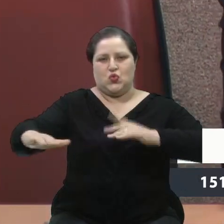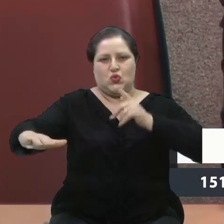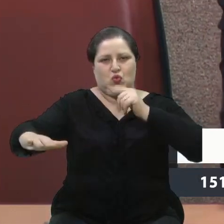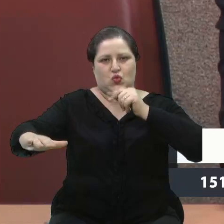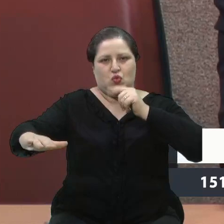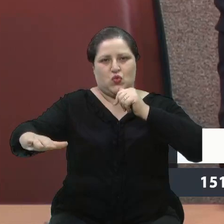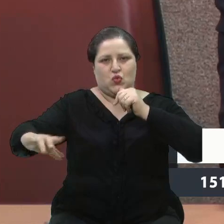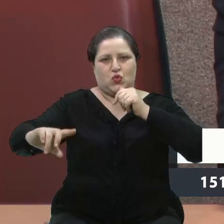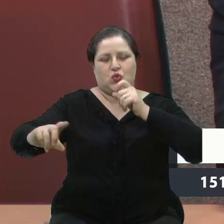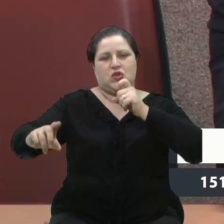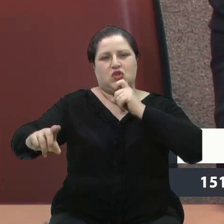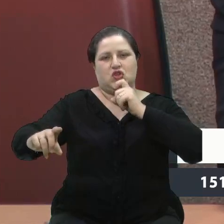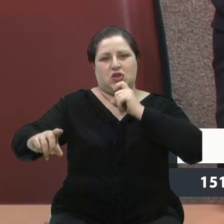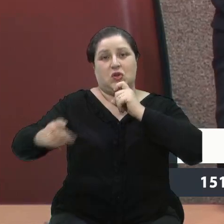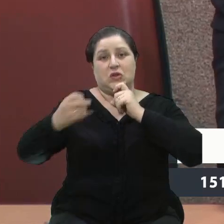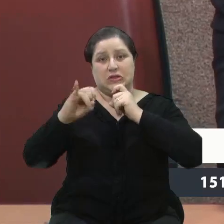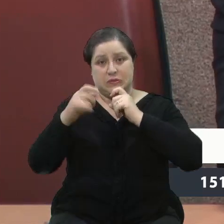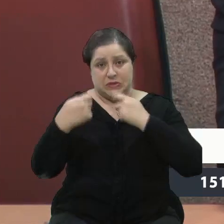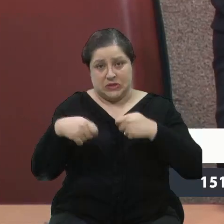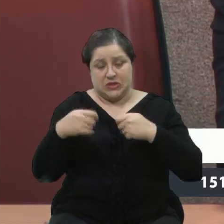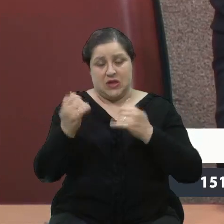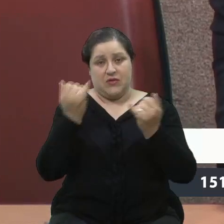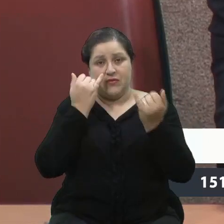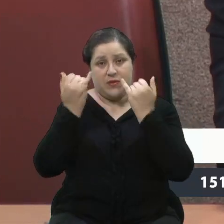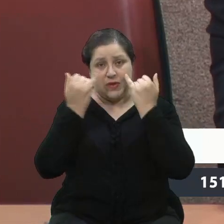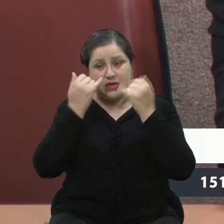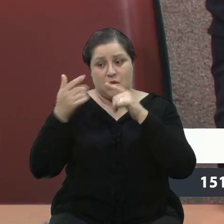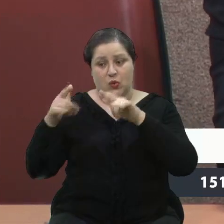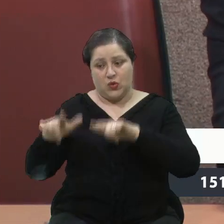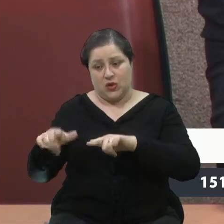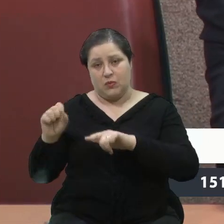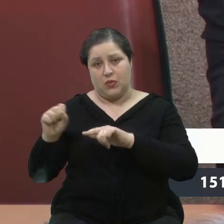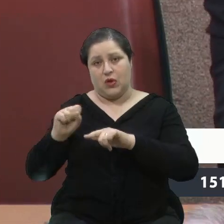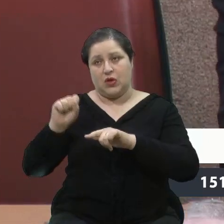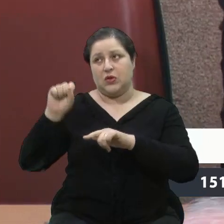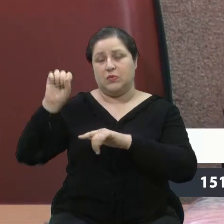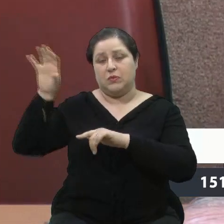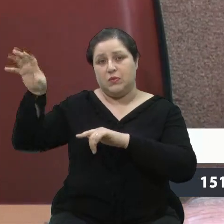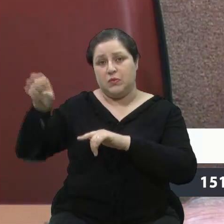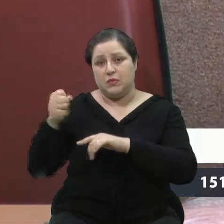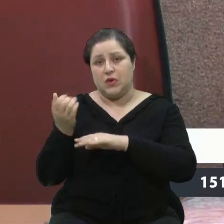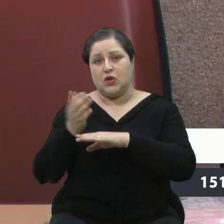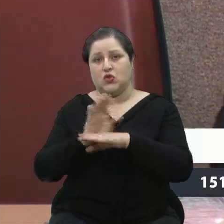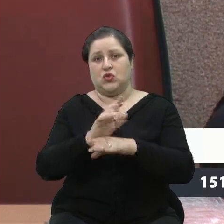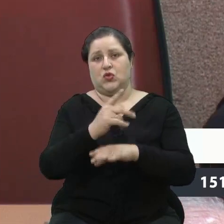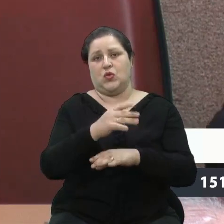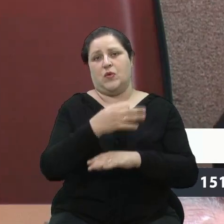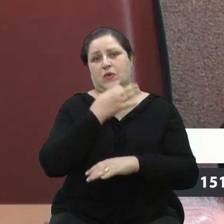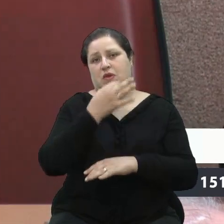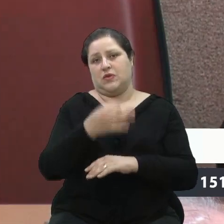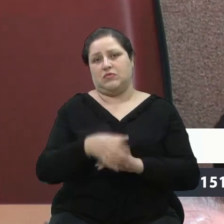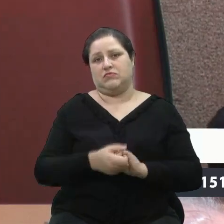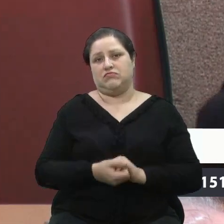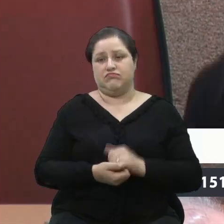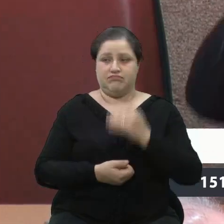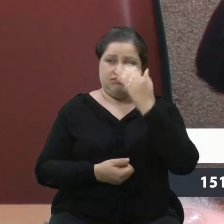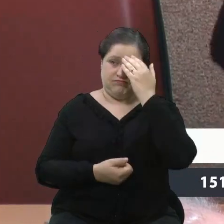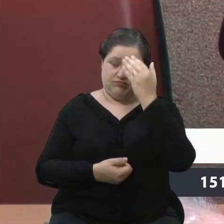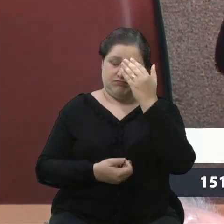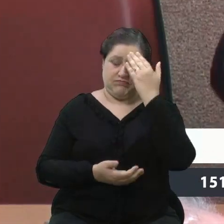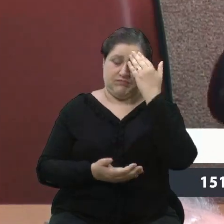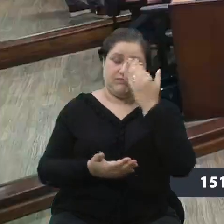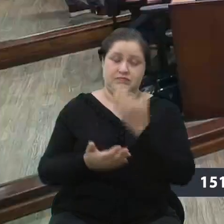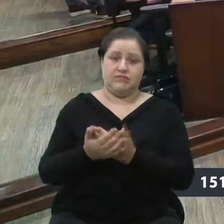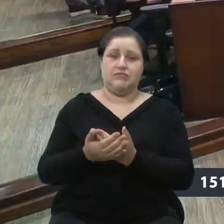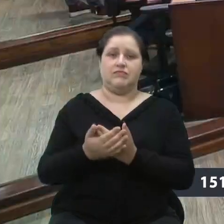caso o senhor precise de informações sobre aquele local lá, eu posso conseguir para colaborar. Obrigado, vereador. Obrigado, vereador Fantinel. Sem dúvida nenhuma que essas